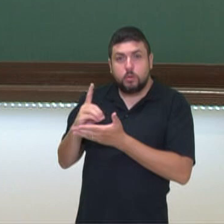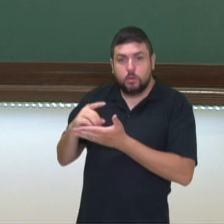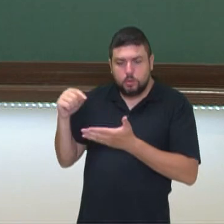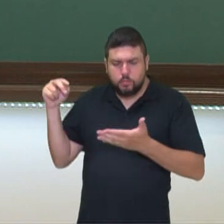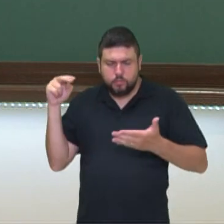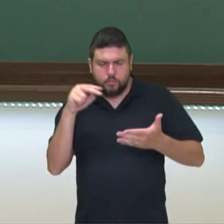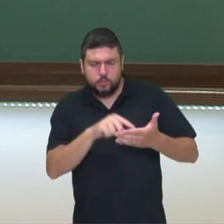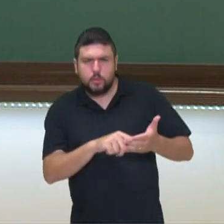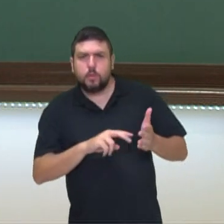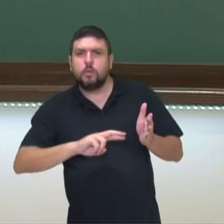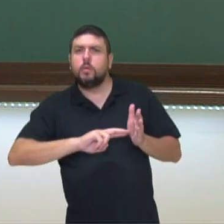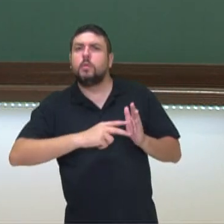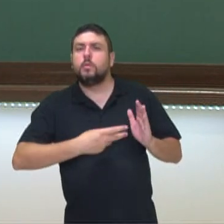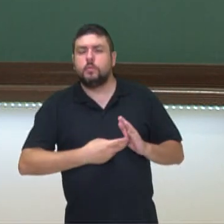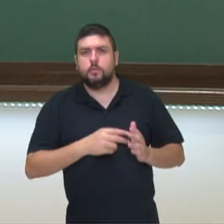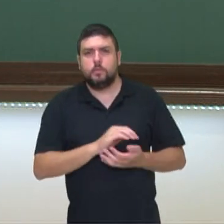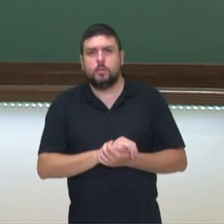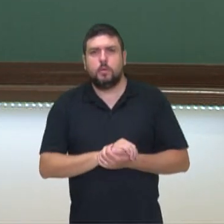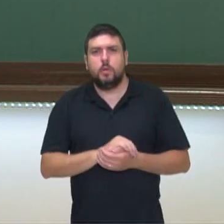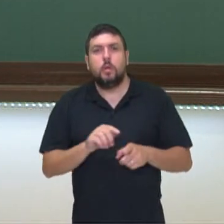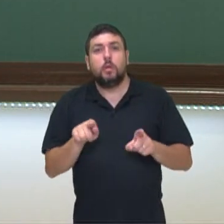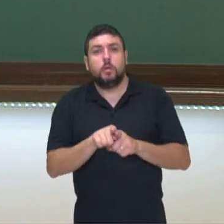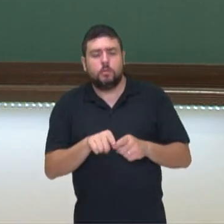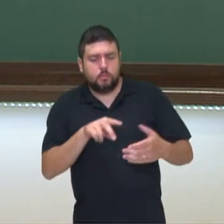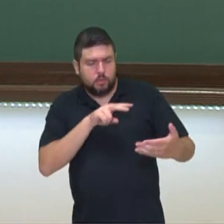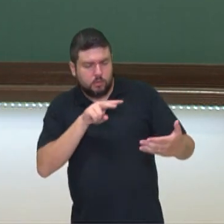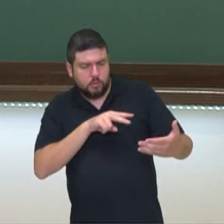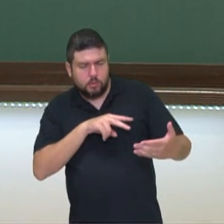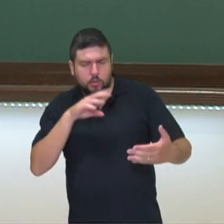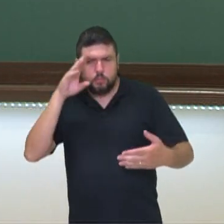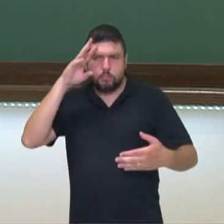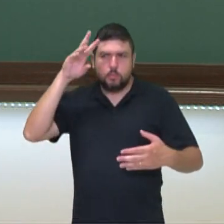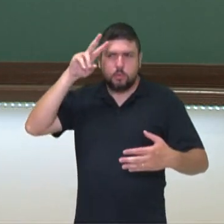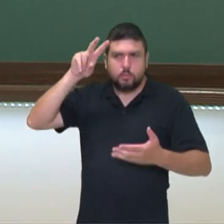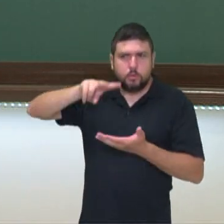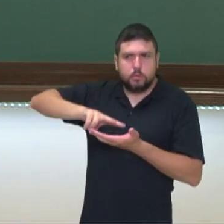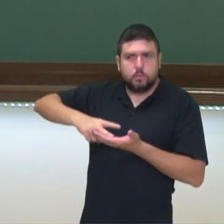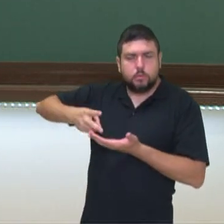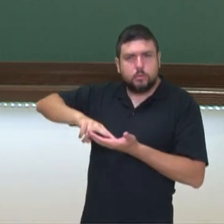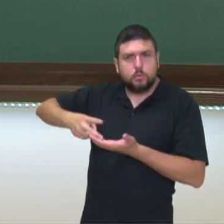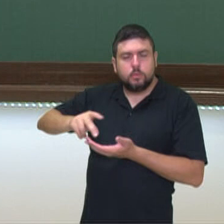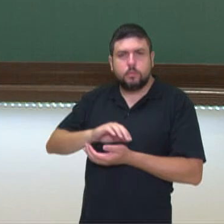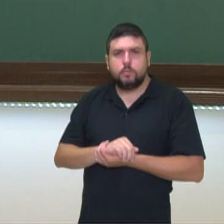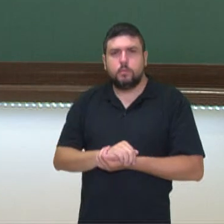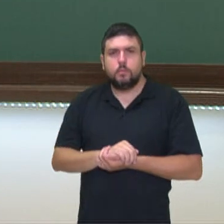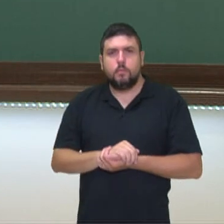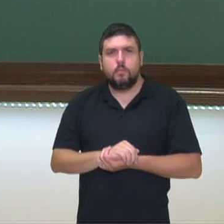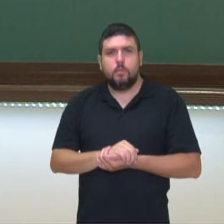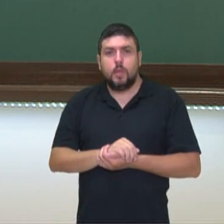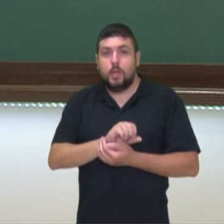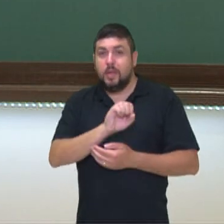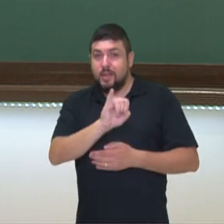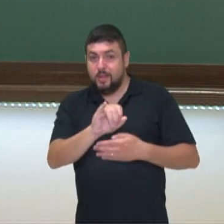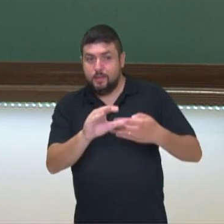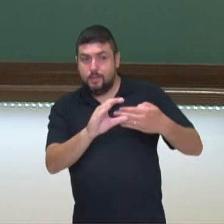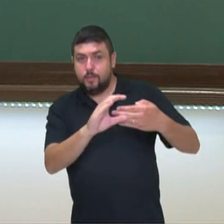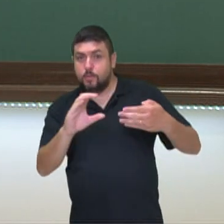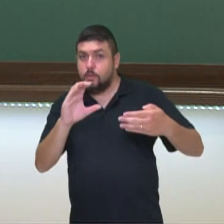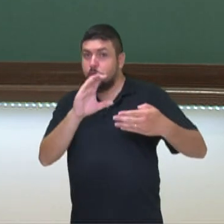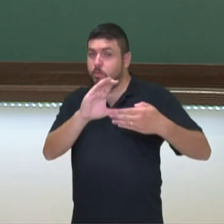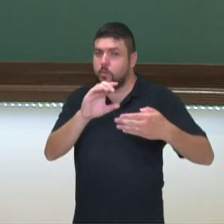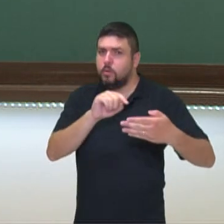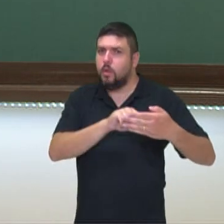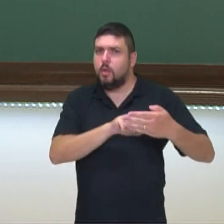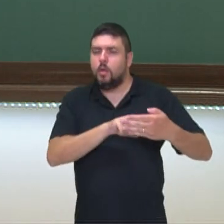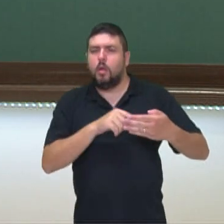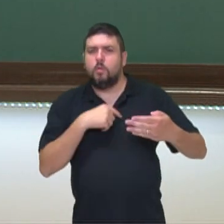fala daquele personagem e também interpretar, porque como vimos ali, se estiver no sentido conotativo, só